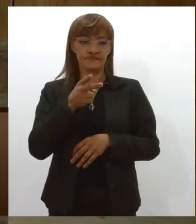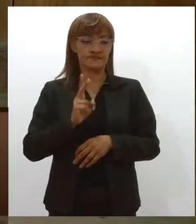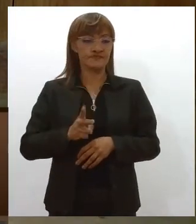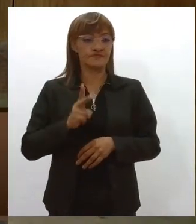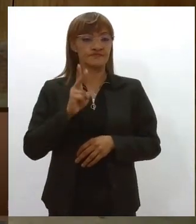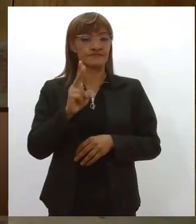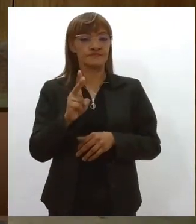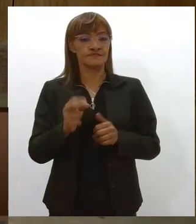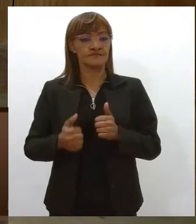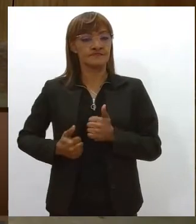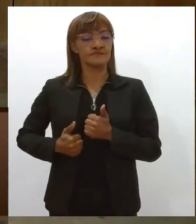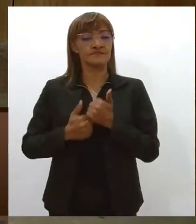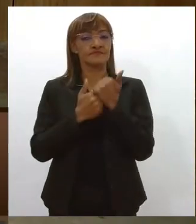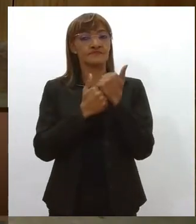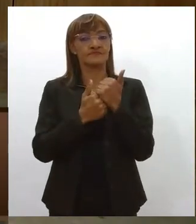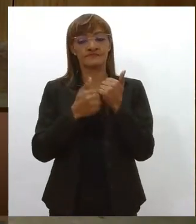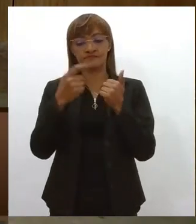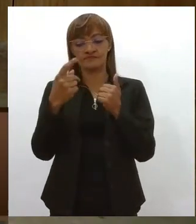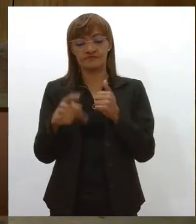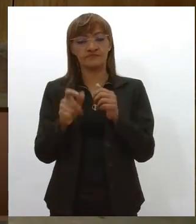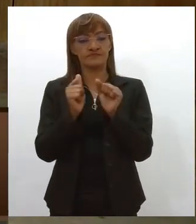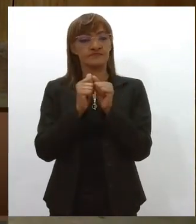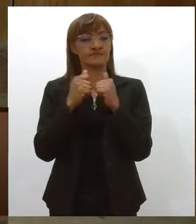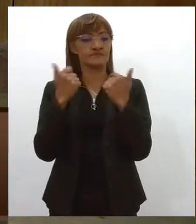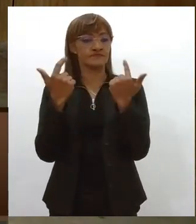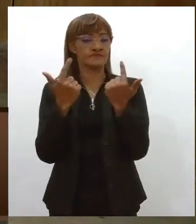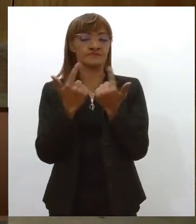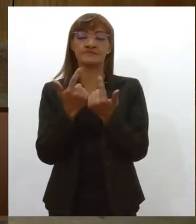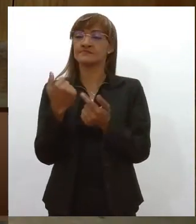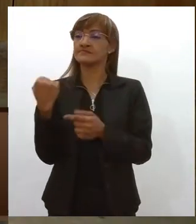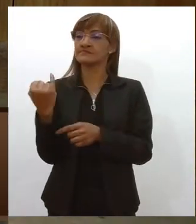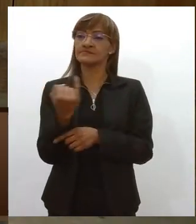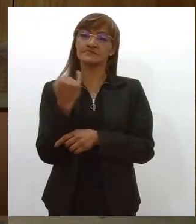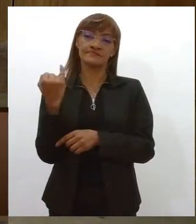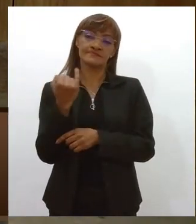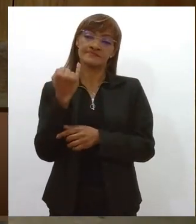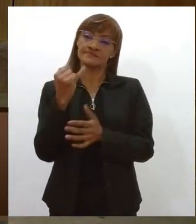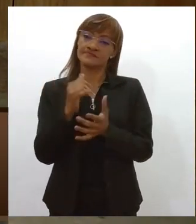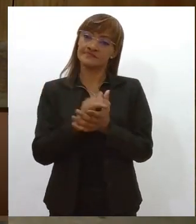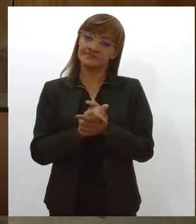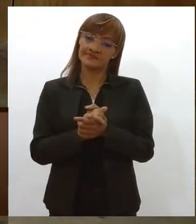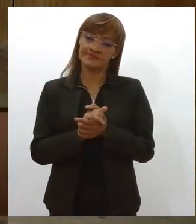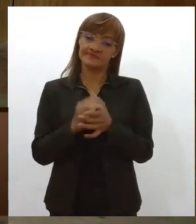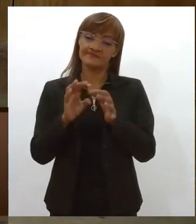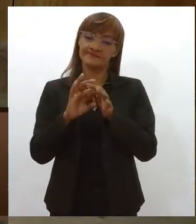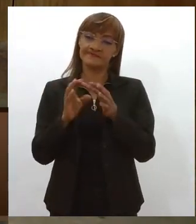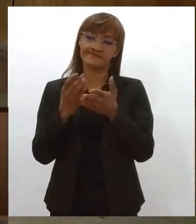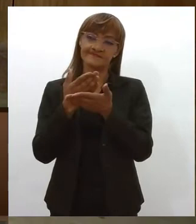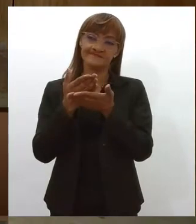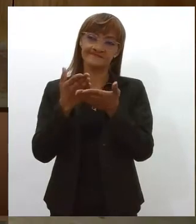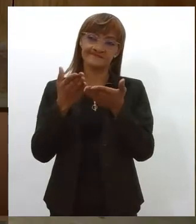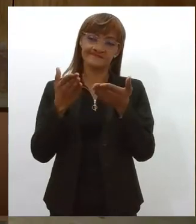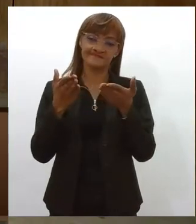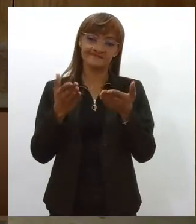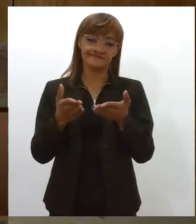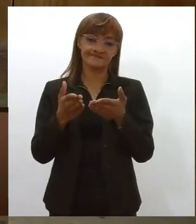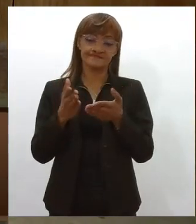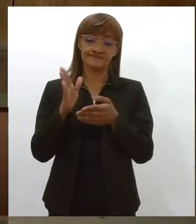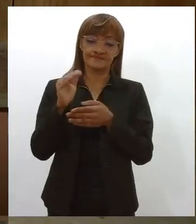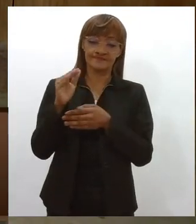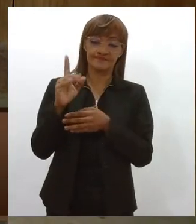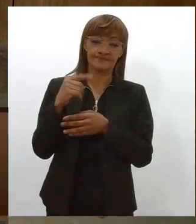para casa, muito importante. E deixar o espaço aqui em aberto para você se despedir de nós e também dos